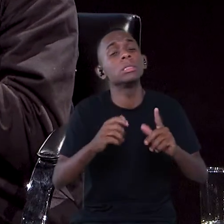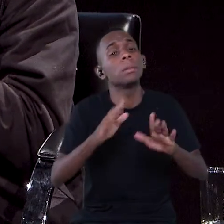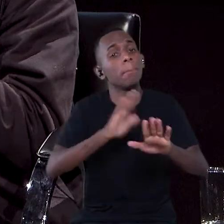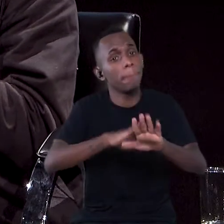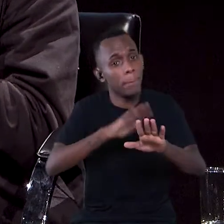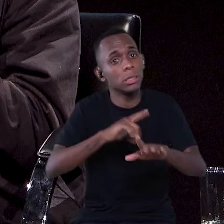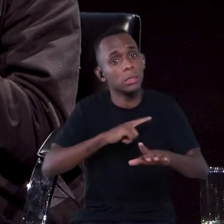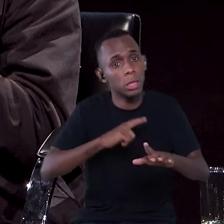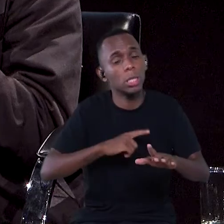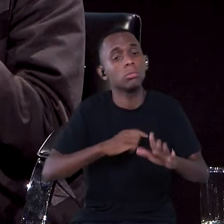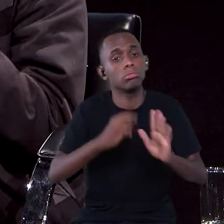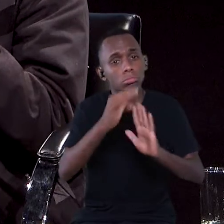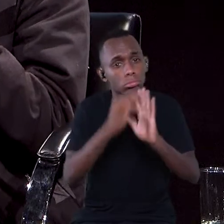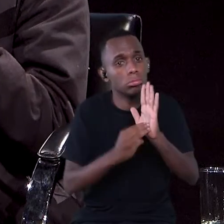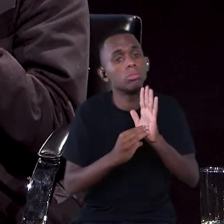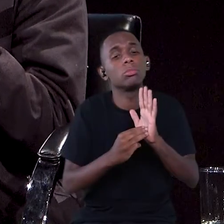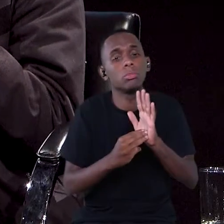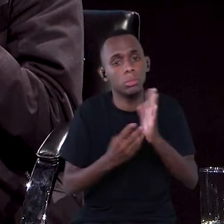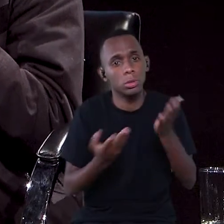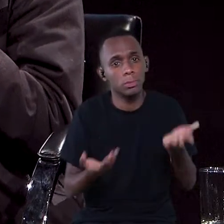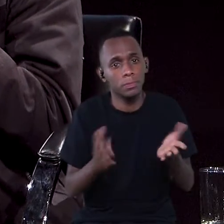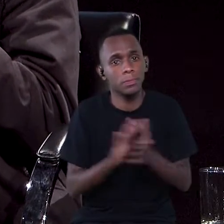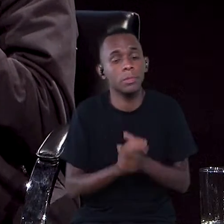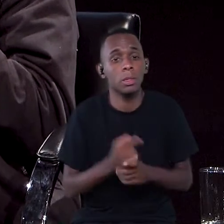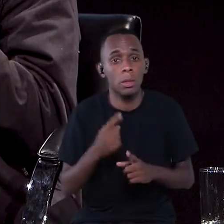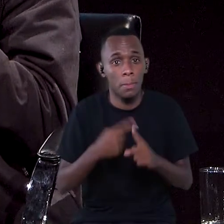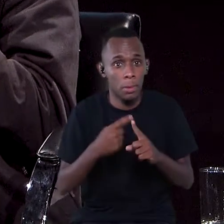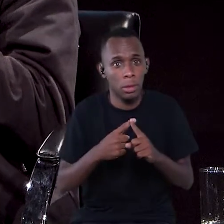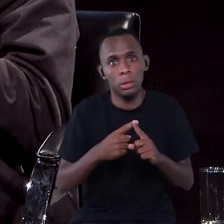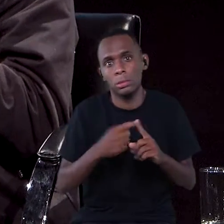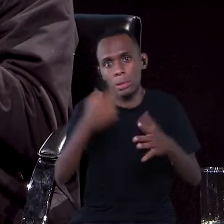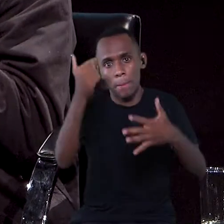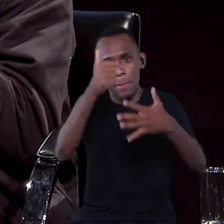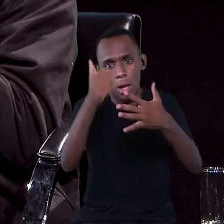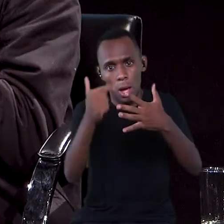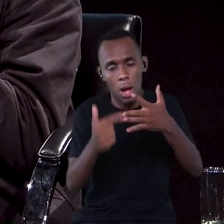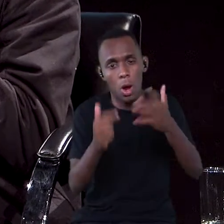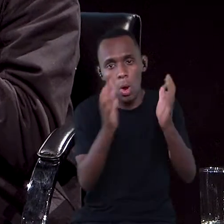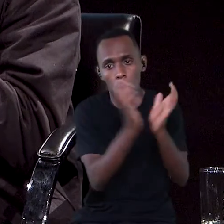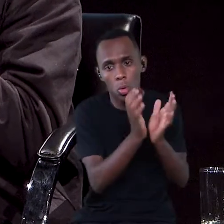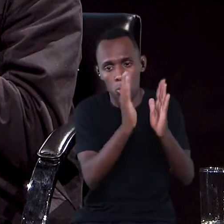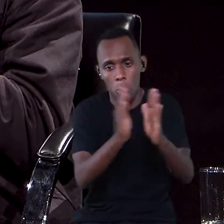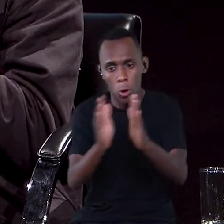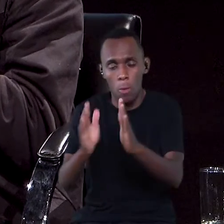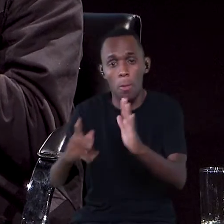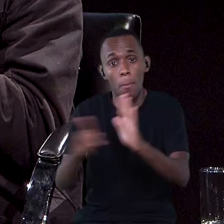estético. Porque se as categorias que eu tenho de modelo estético são as da literatura escrita.